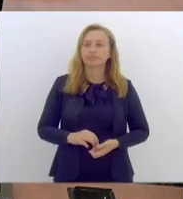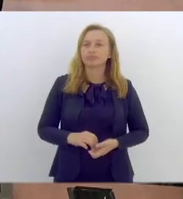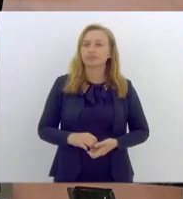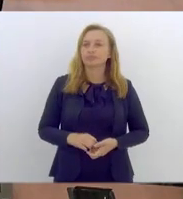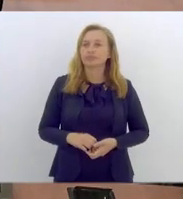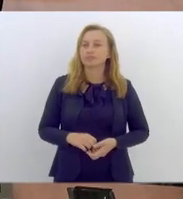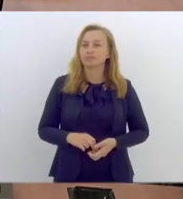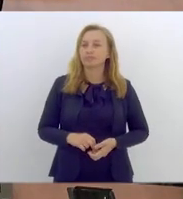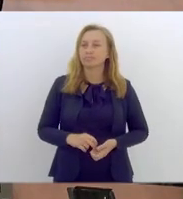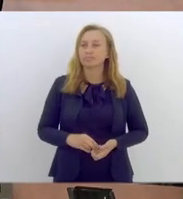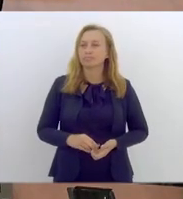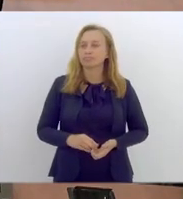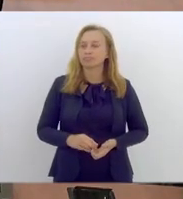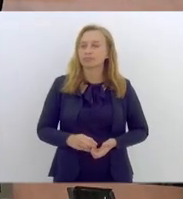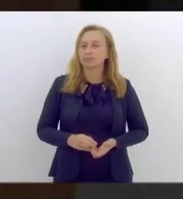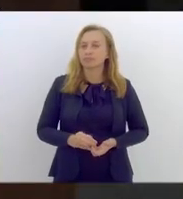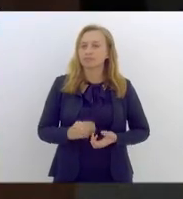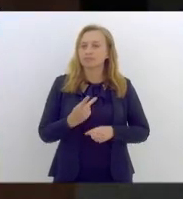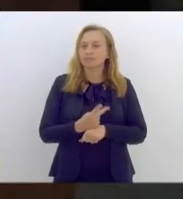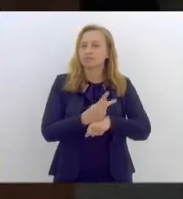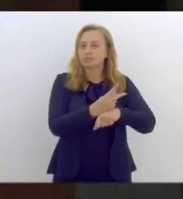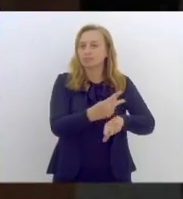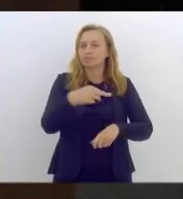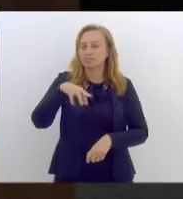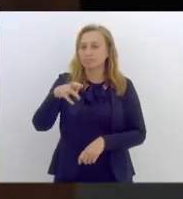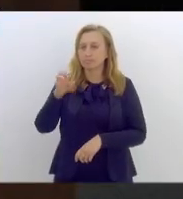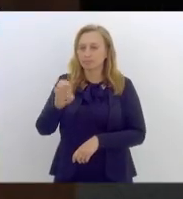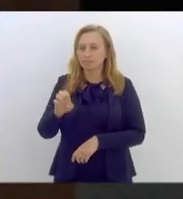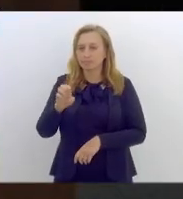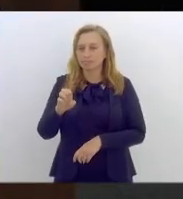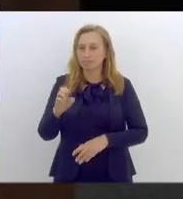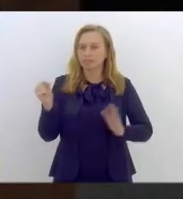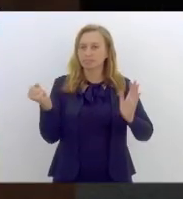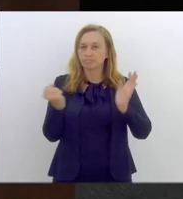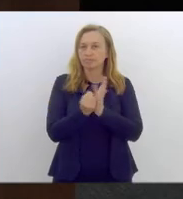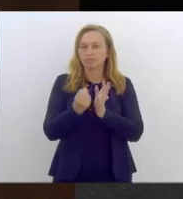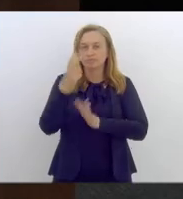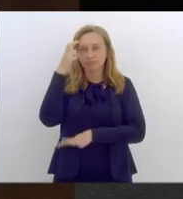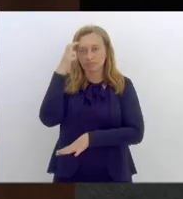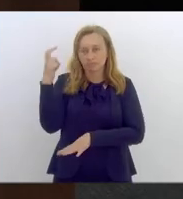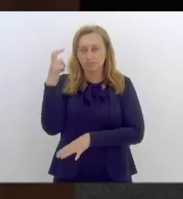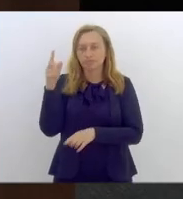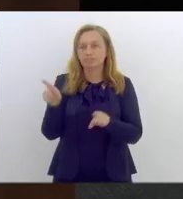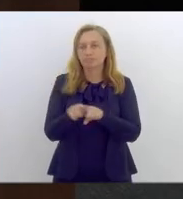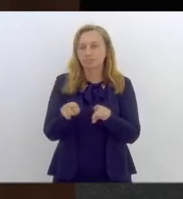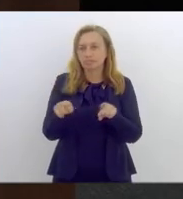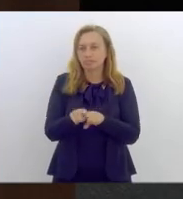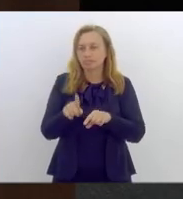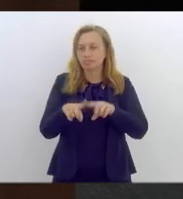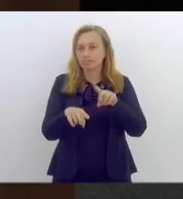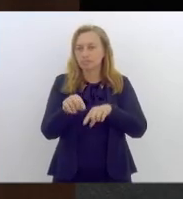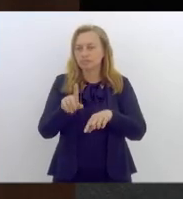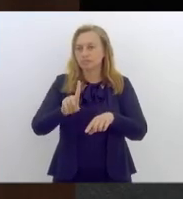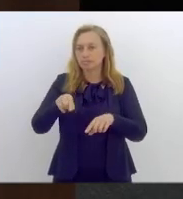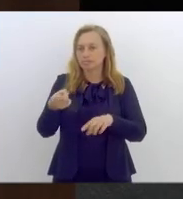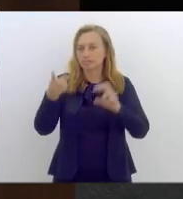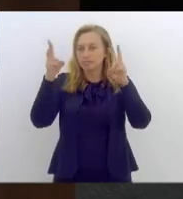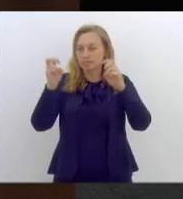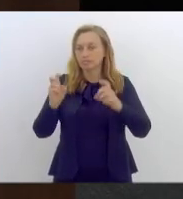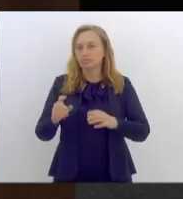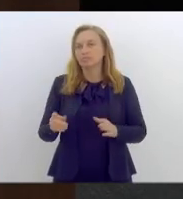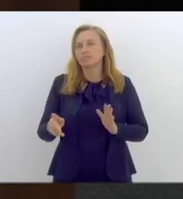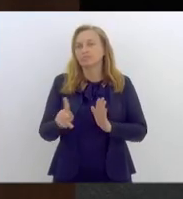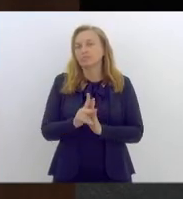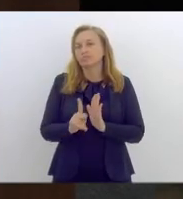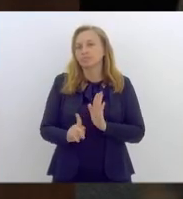que institui o título de mestre do patrimônio cultural e material e da outras providências o projeto